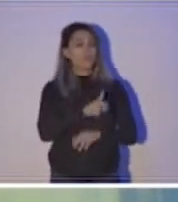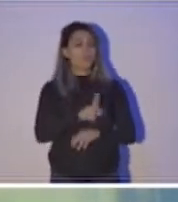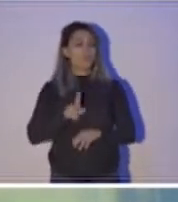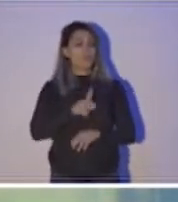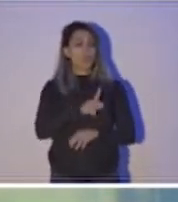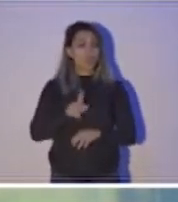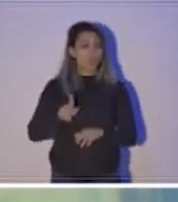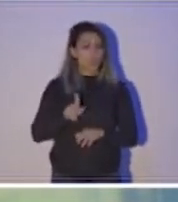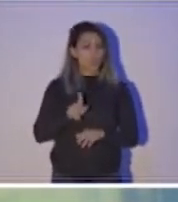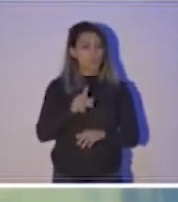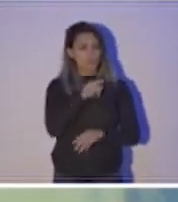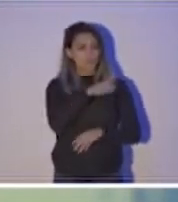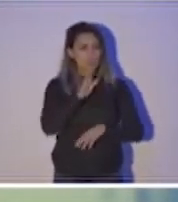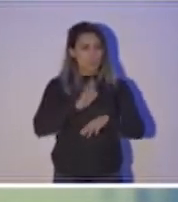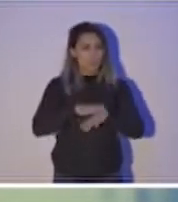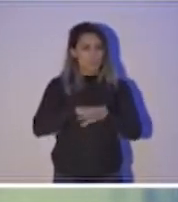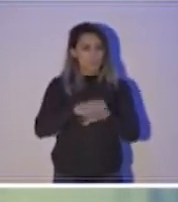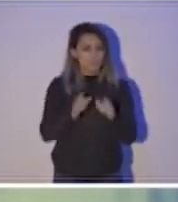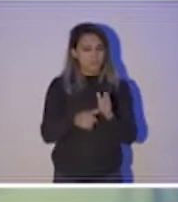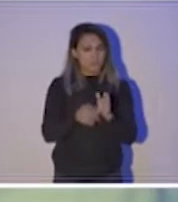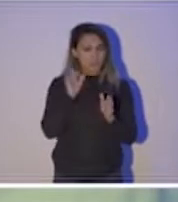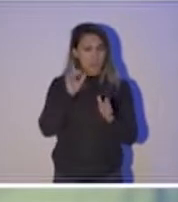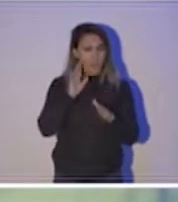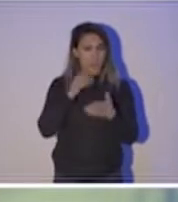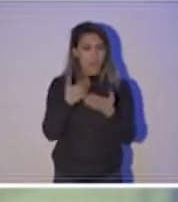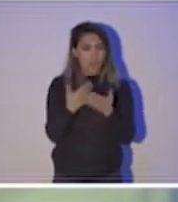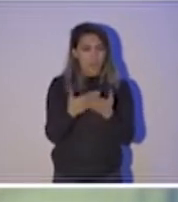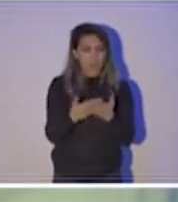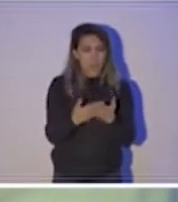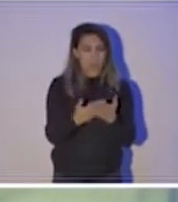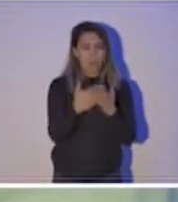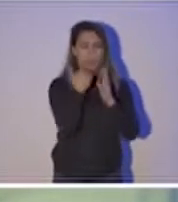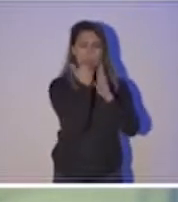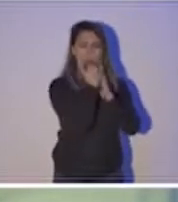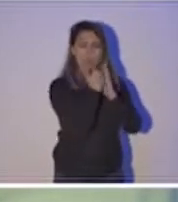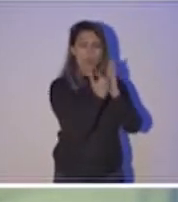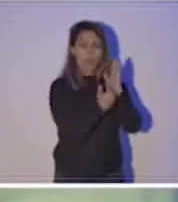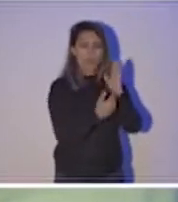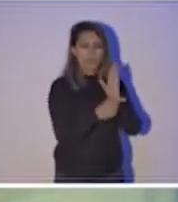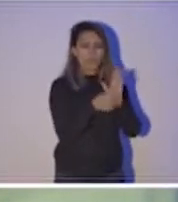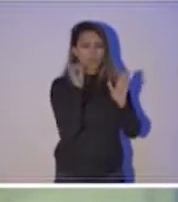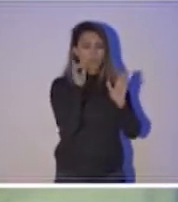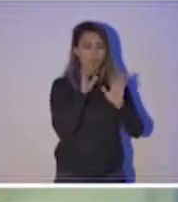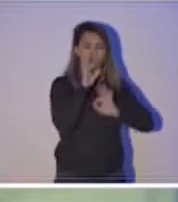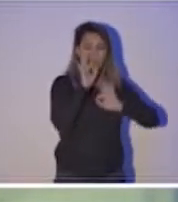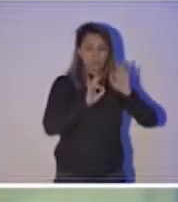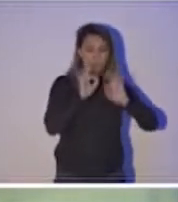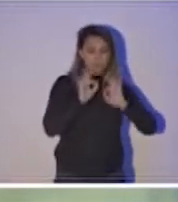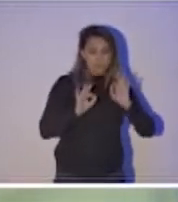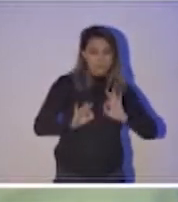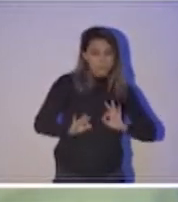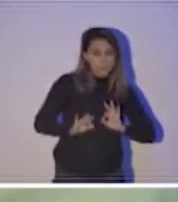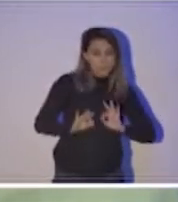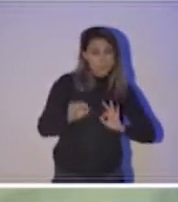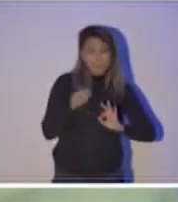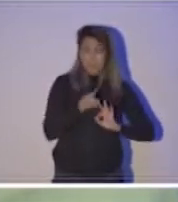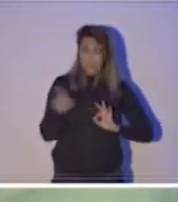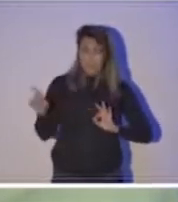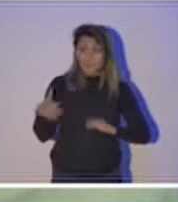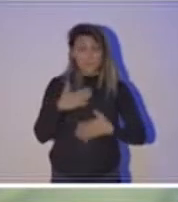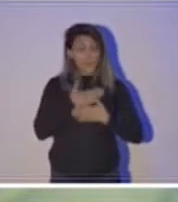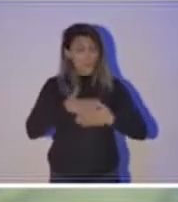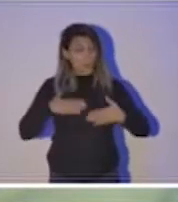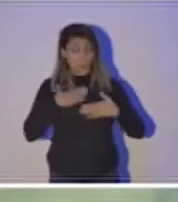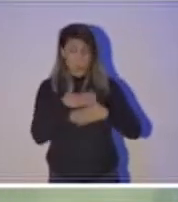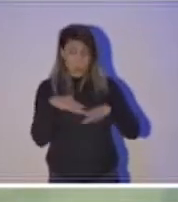foi planejada, mas que quando uma aula é planejada e pensada para vocês, isso faz muita diferença. E eu queria que vocês comentassem um